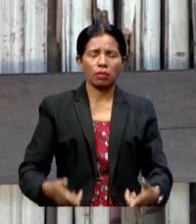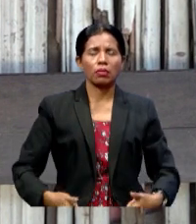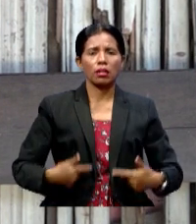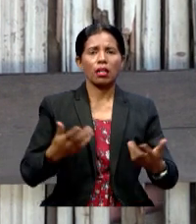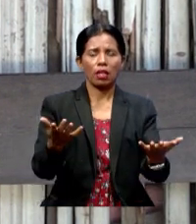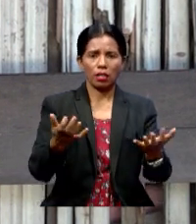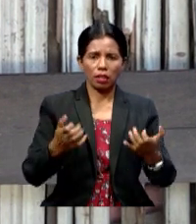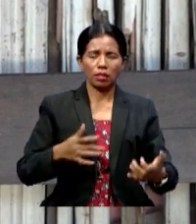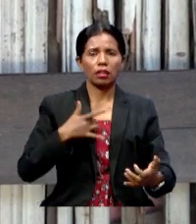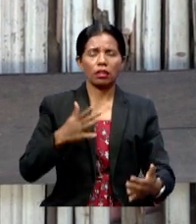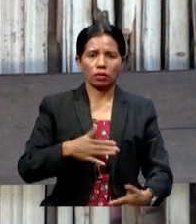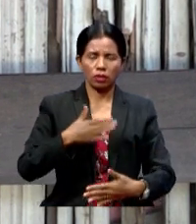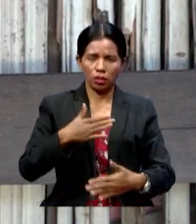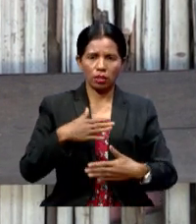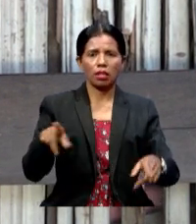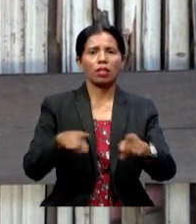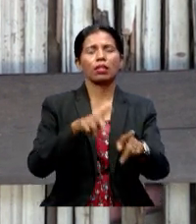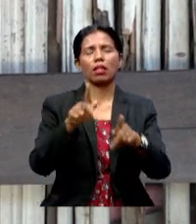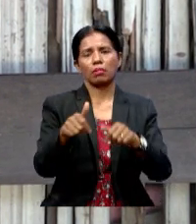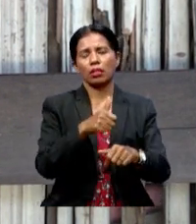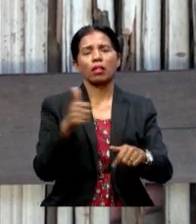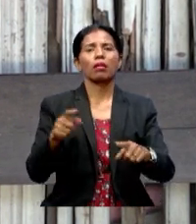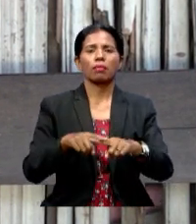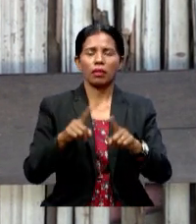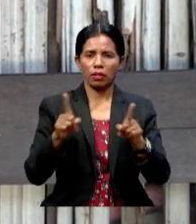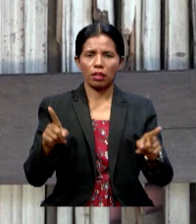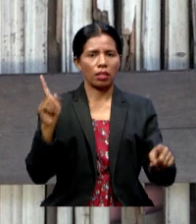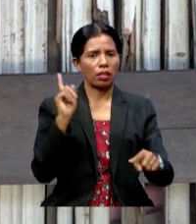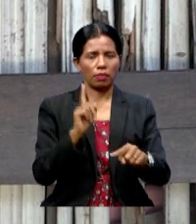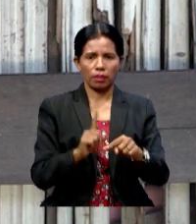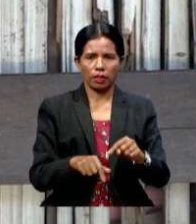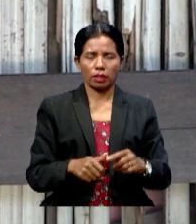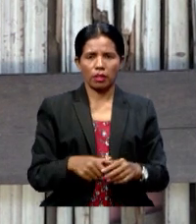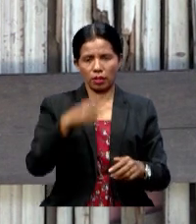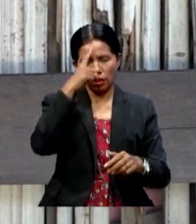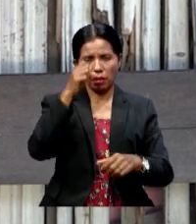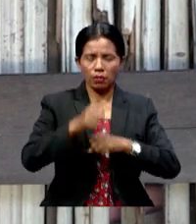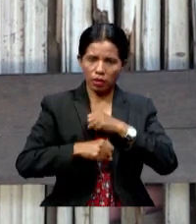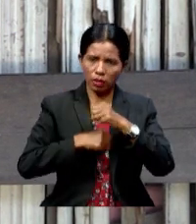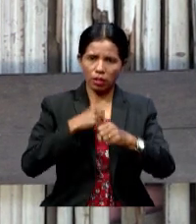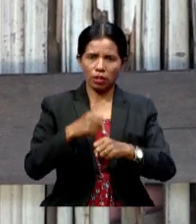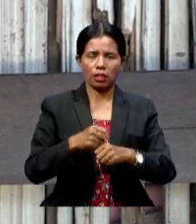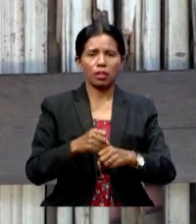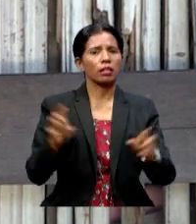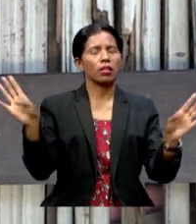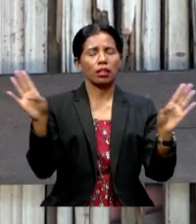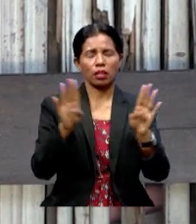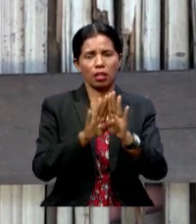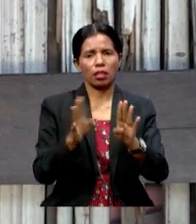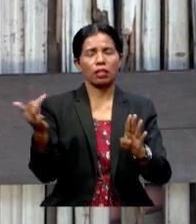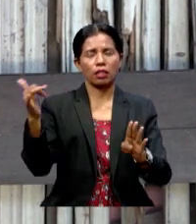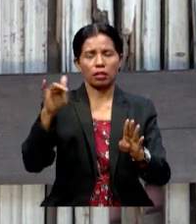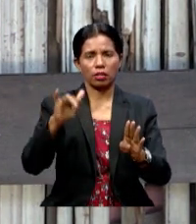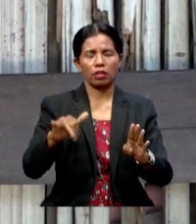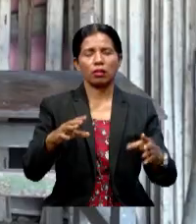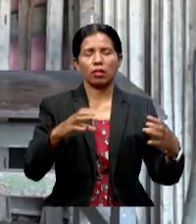axolo kanessan ema seluk. Maibê la bele. Tamba terus seitaka hela sirania,